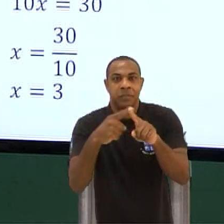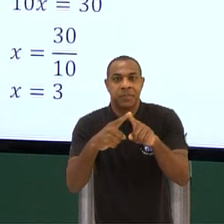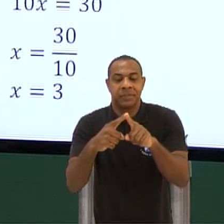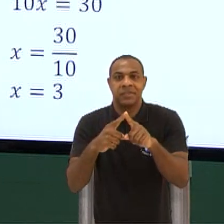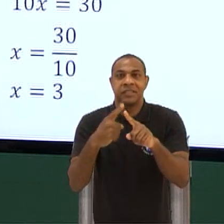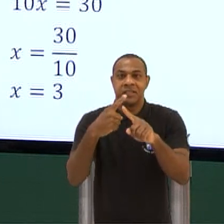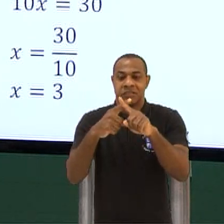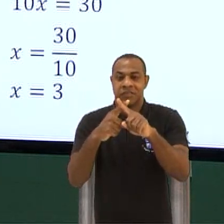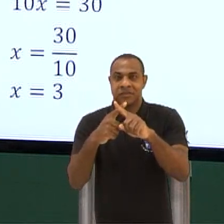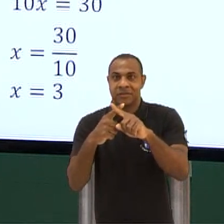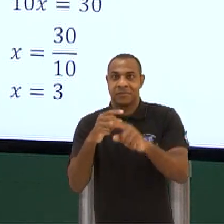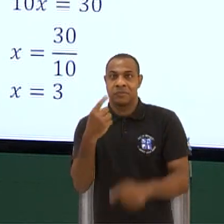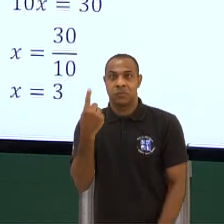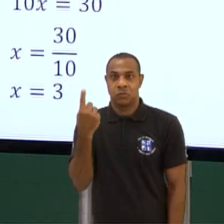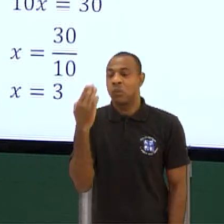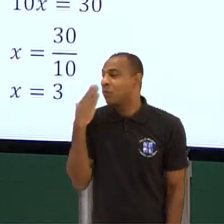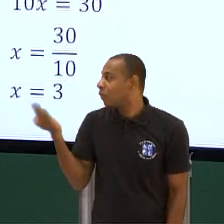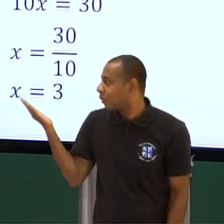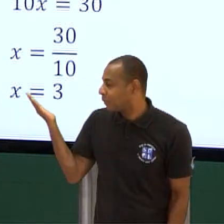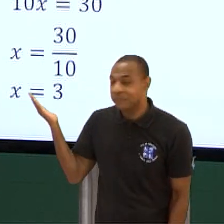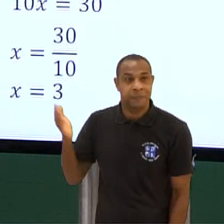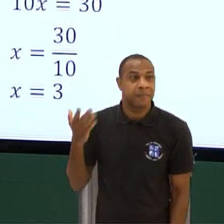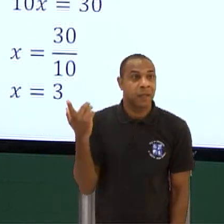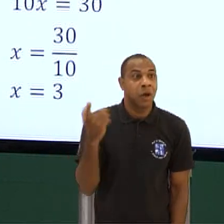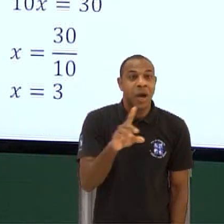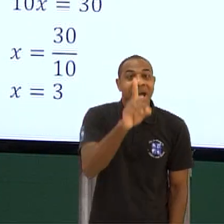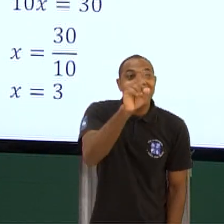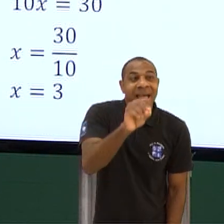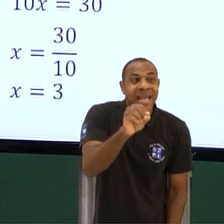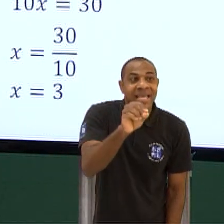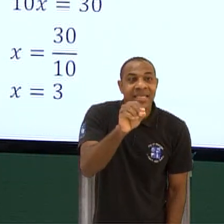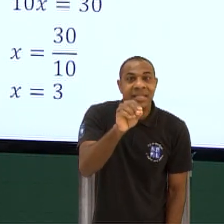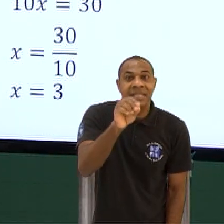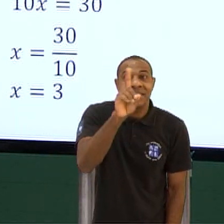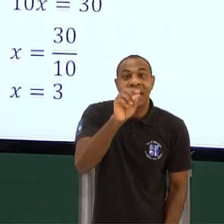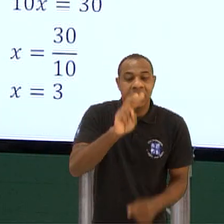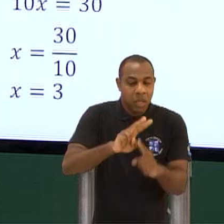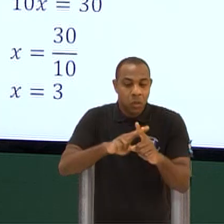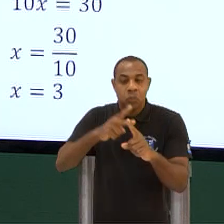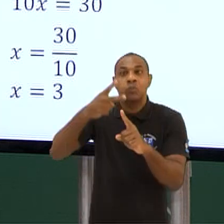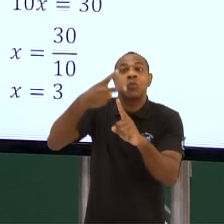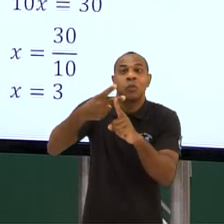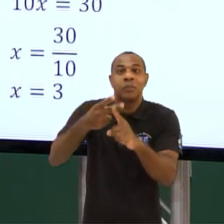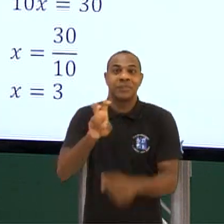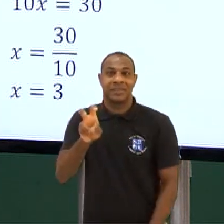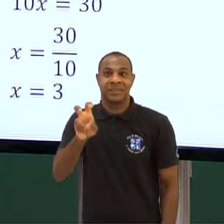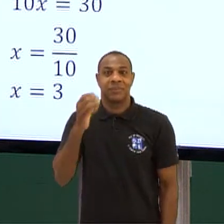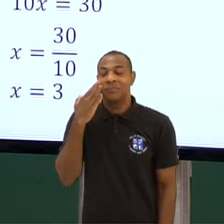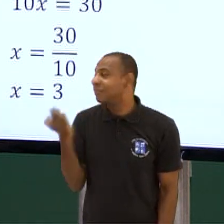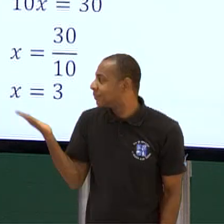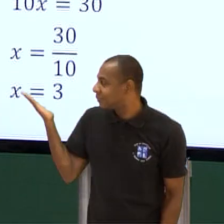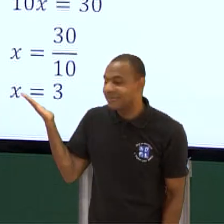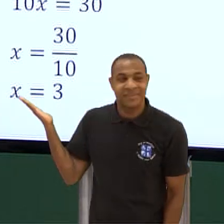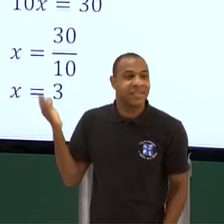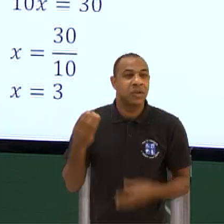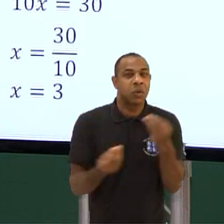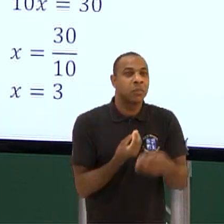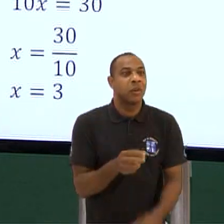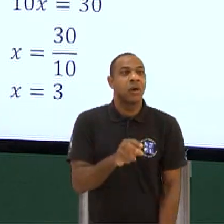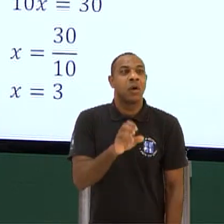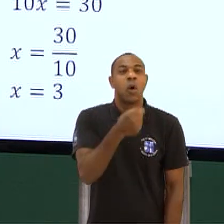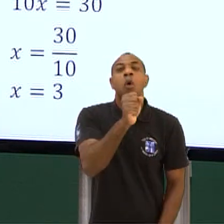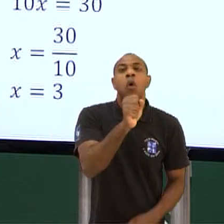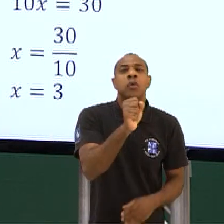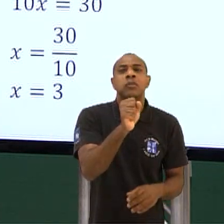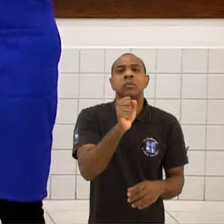mais 1. Ok. Só que o que, que eu observo? Que 10 é o dobro de 5, não é isso? Uhum. E aí a pergunta que eu faço, 8 vai ser o dobro